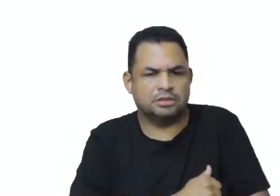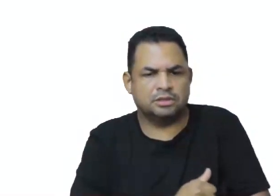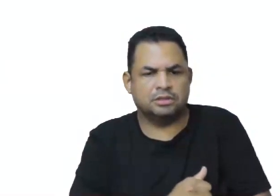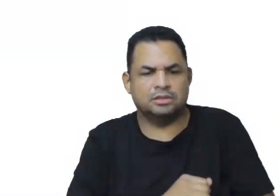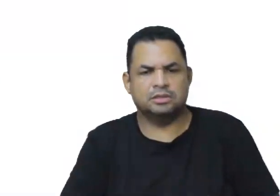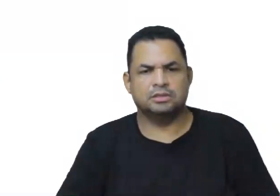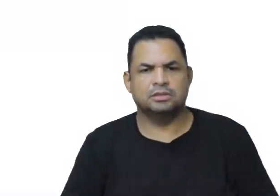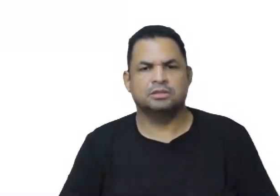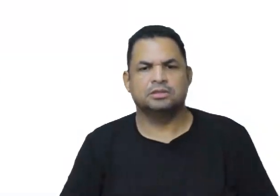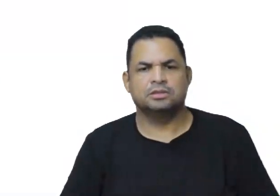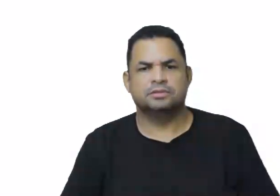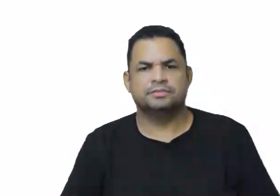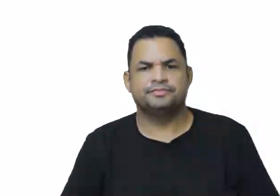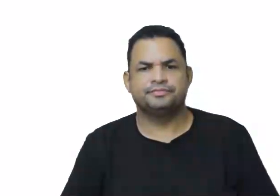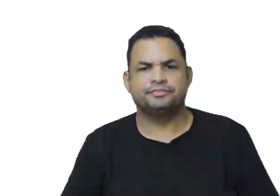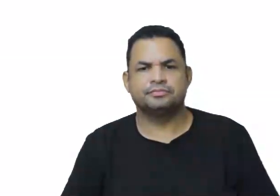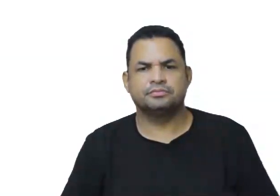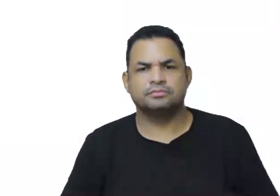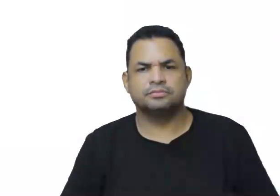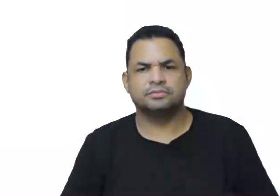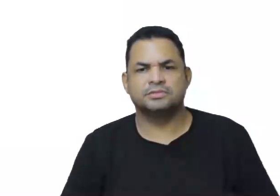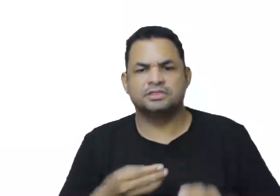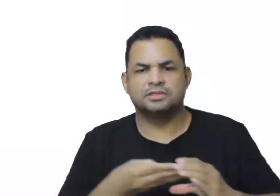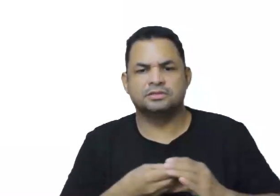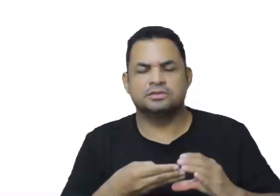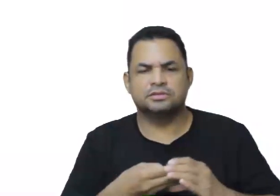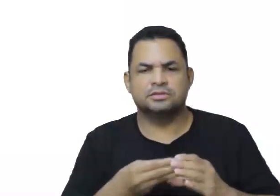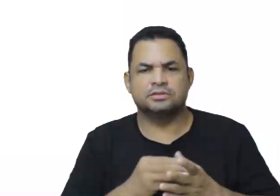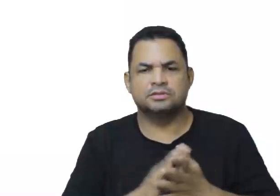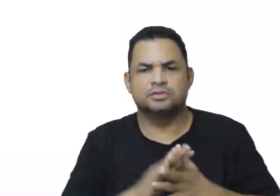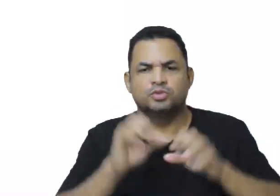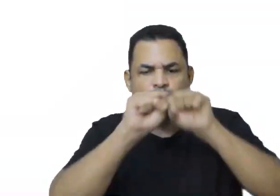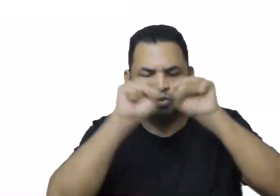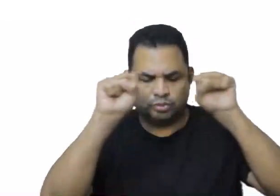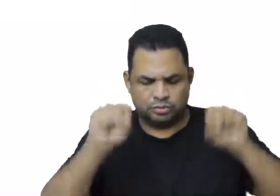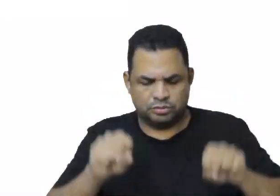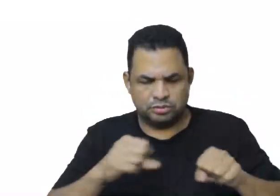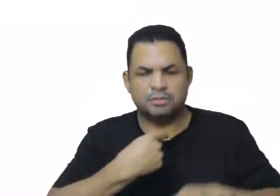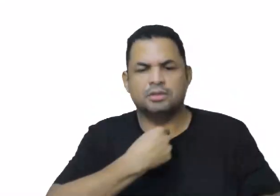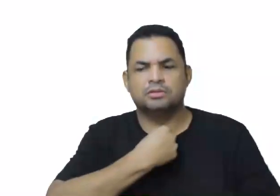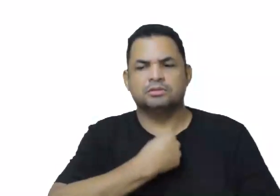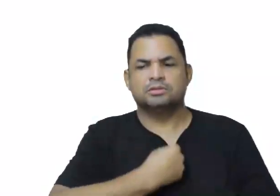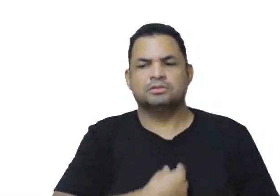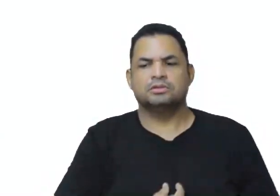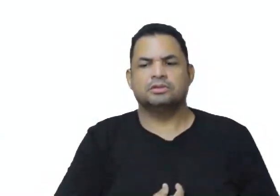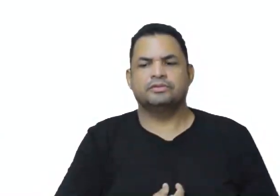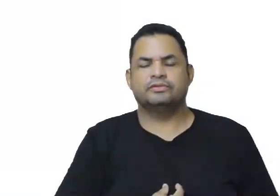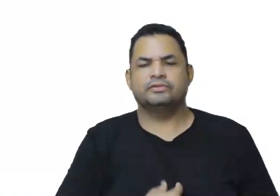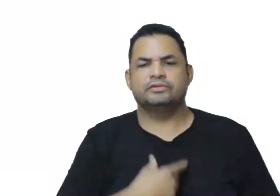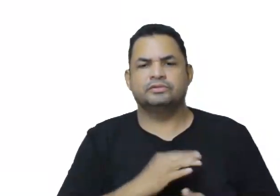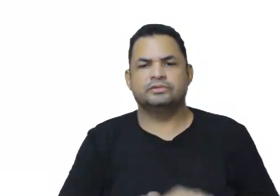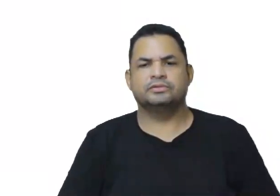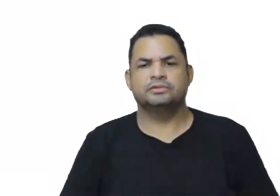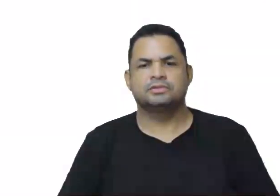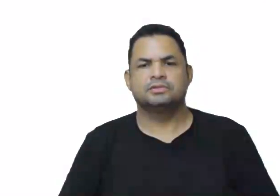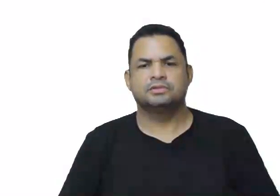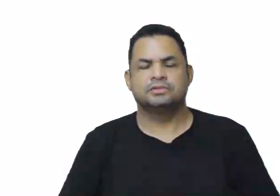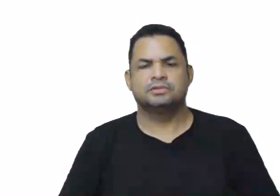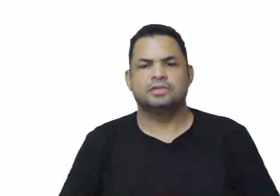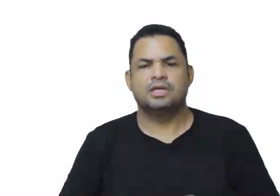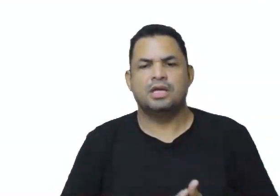ali. E a última lá são células do sistema nervoso. Vocês estão entendendo? Então, cada célula dessa, ela